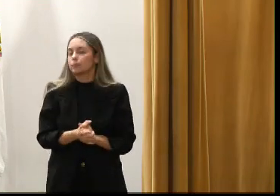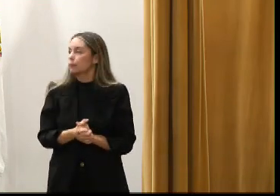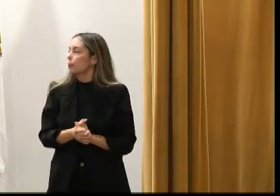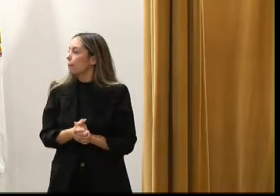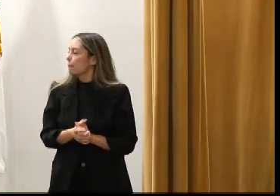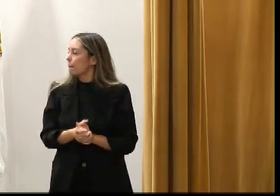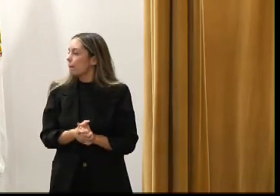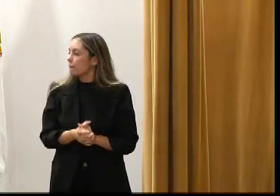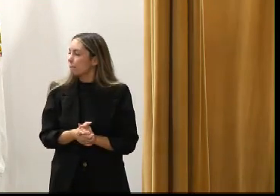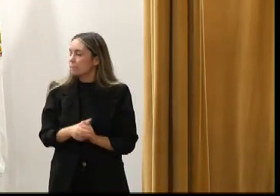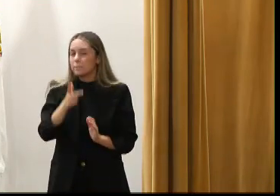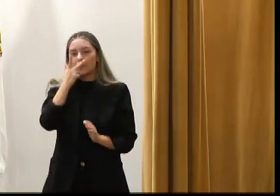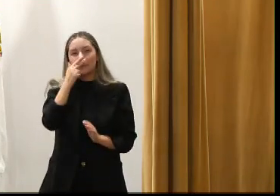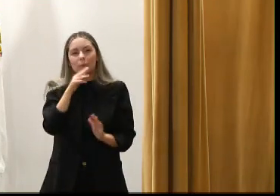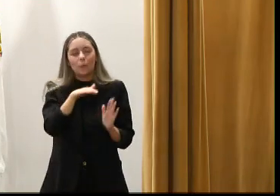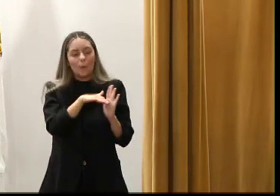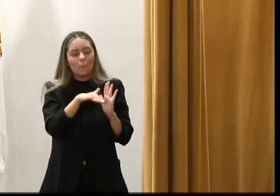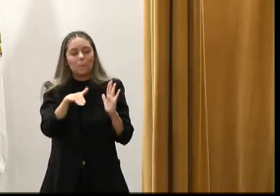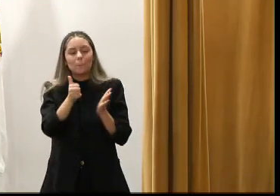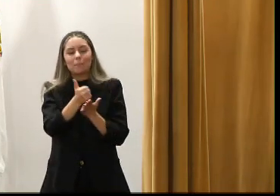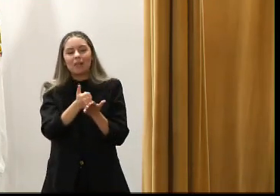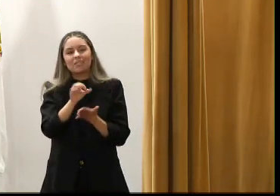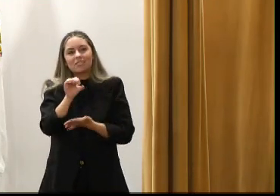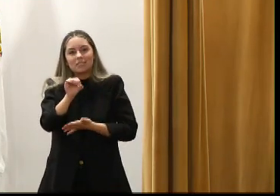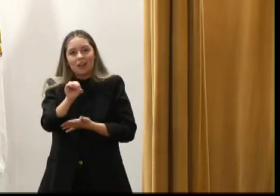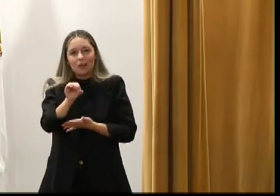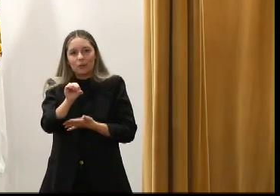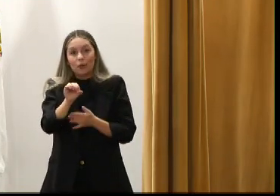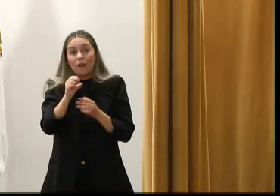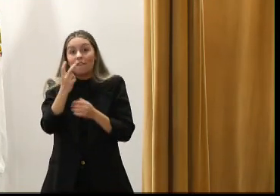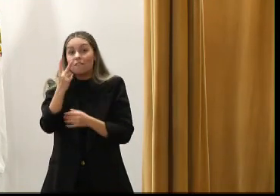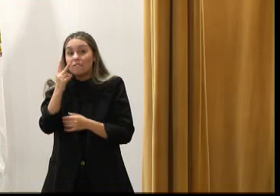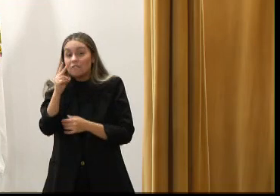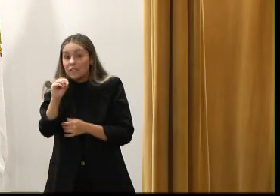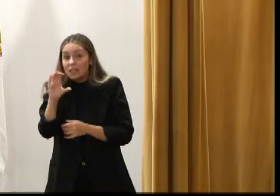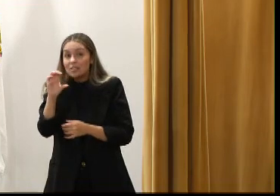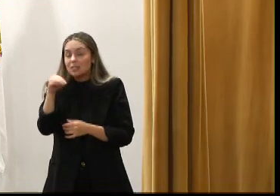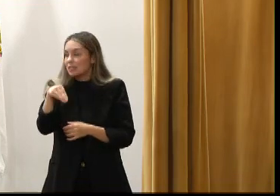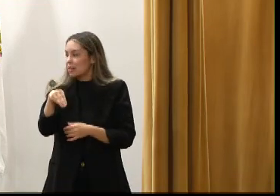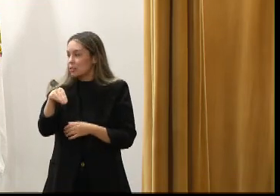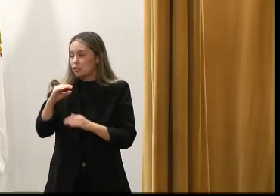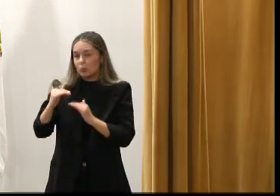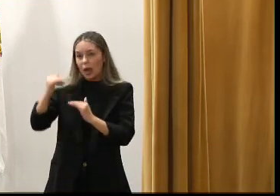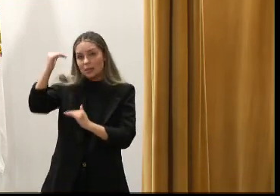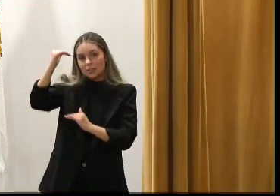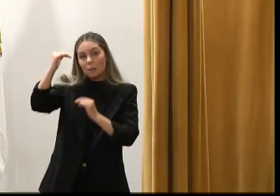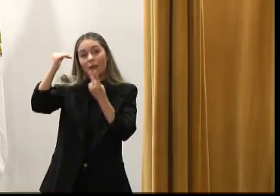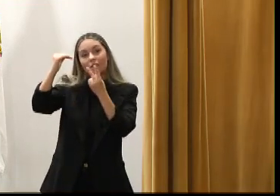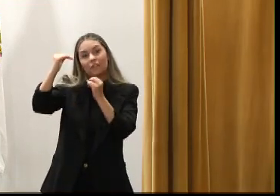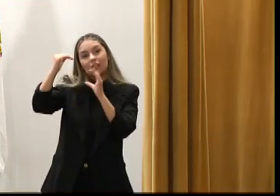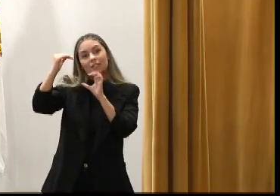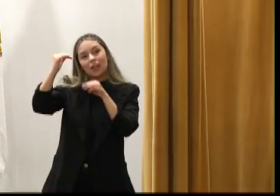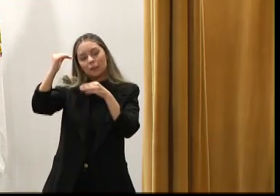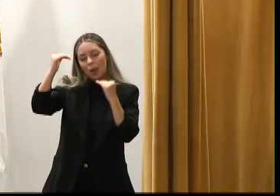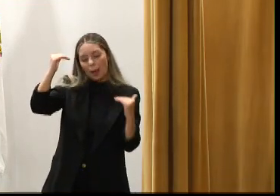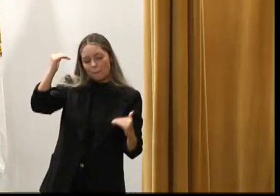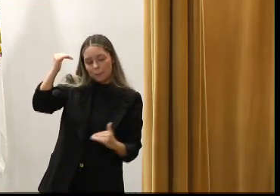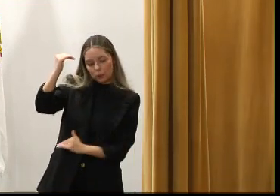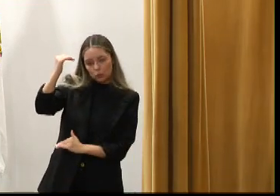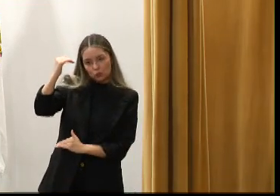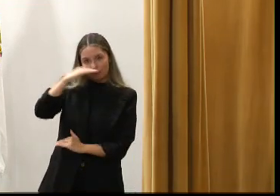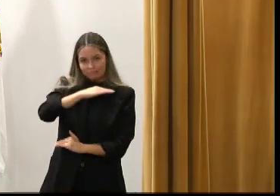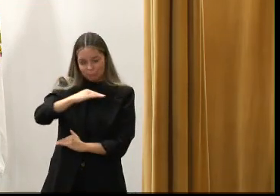Isso aqui é o nível de base. 20 centímetros acima, 20 centímetros abaixo. Quando eu tenho